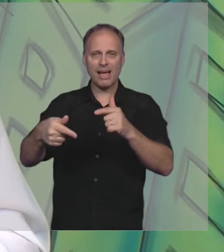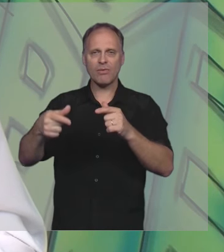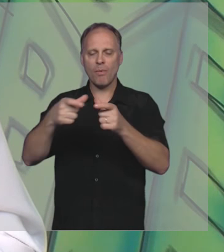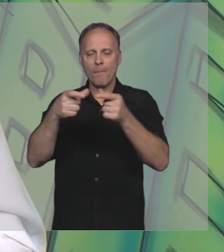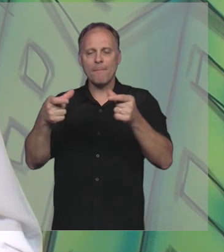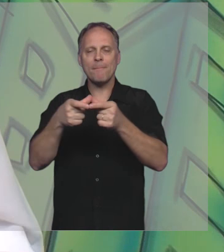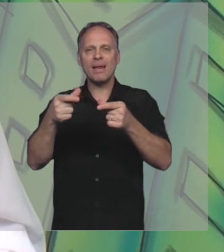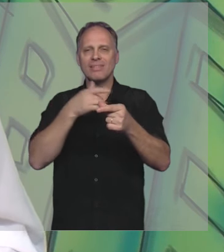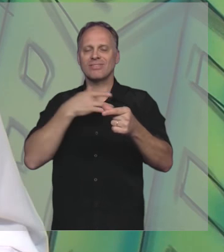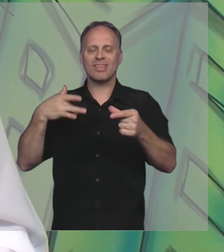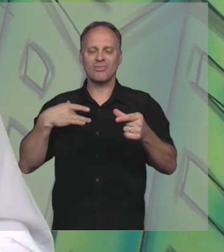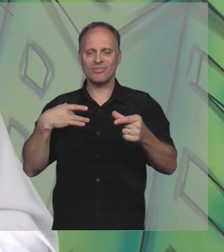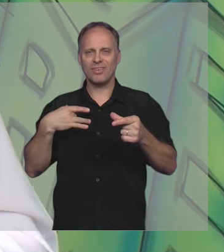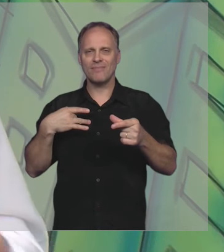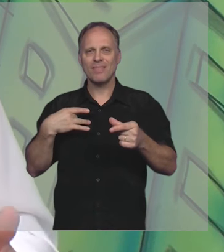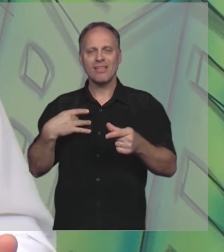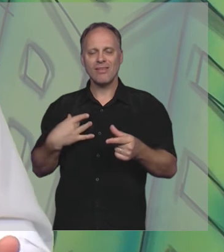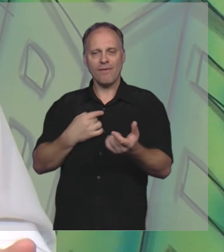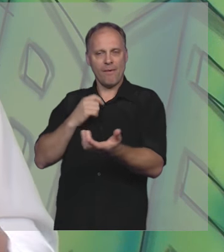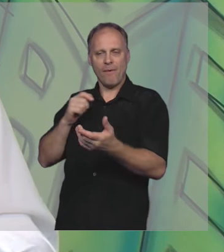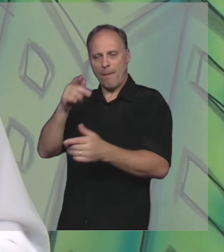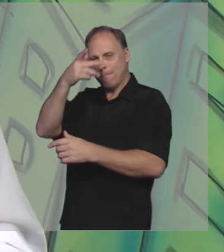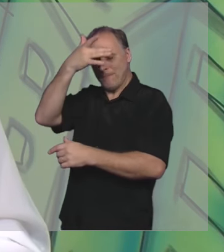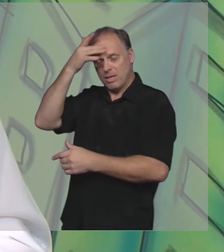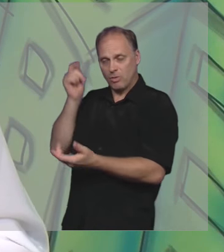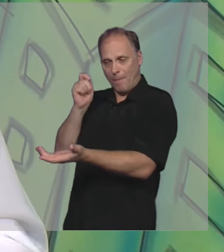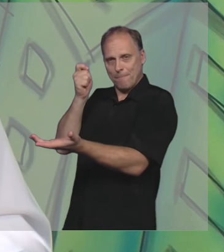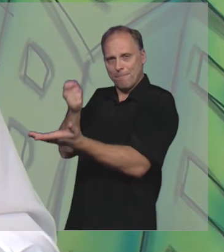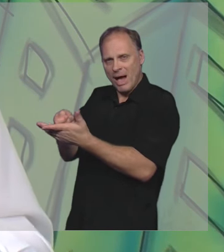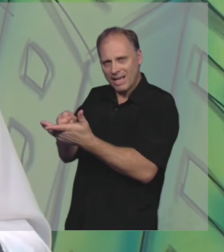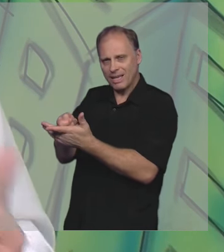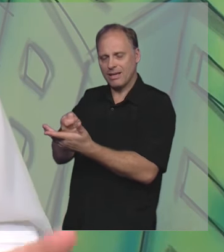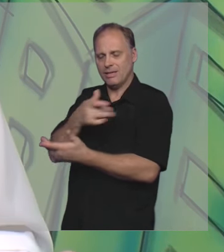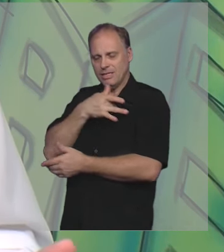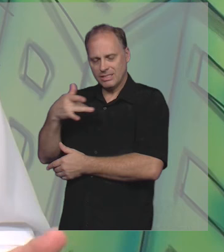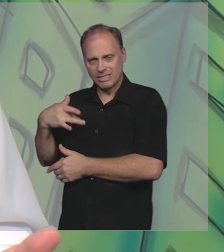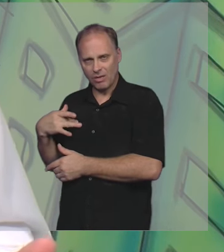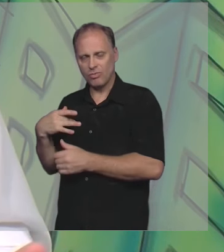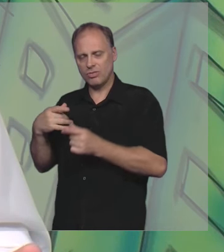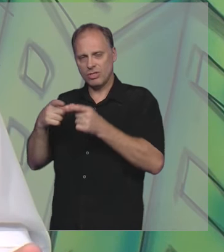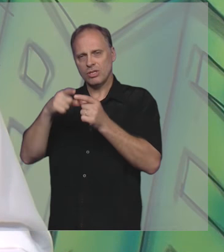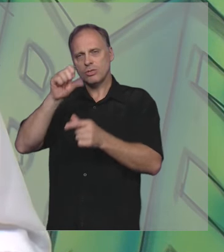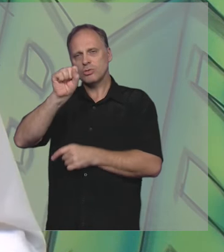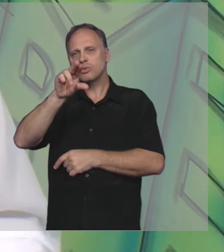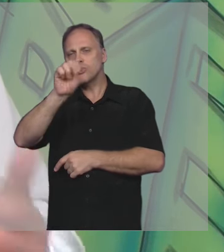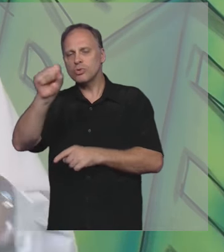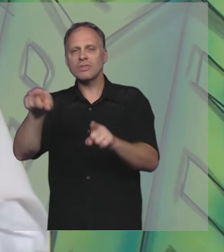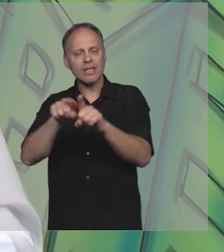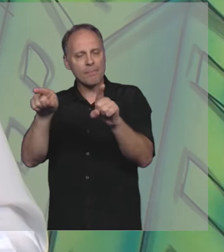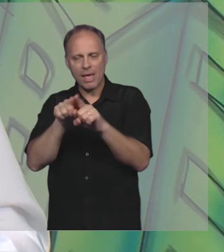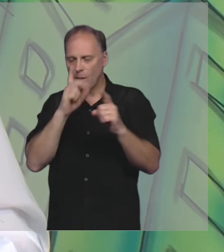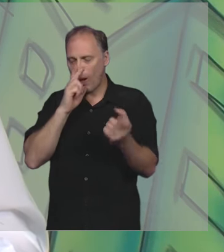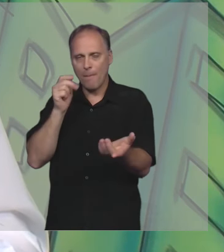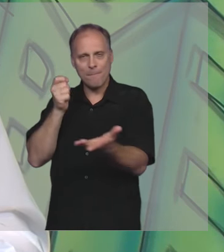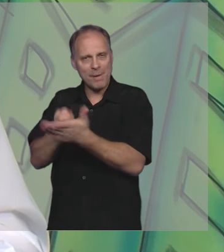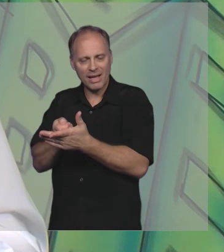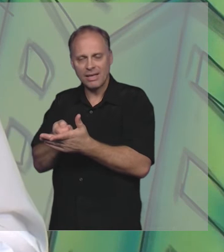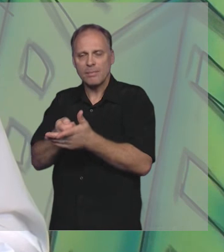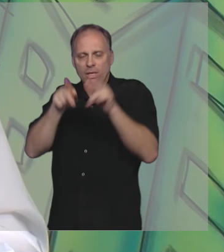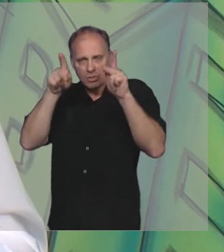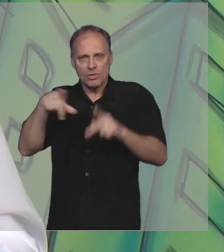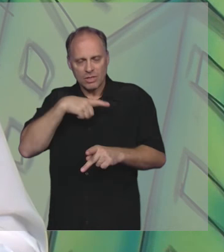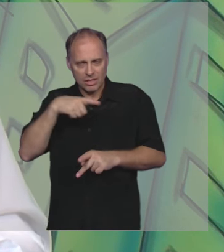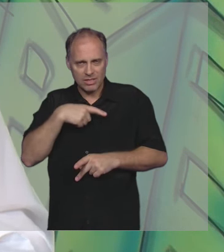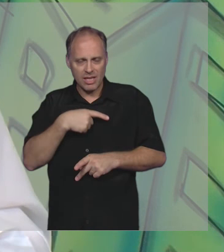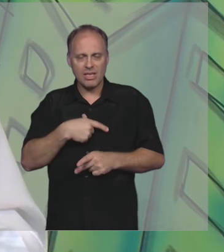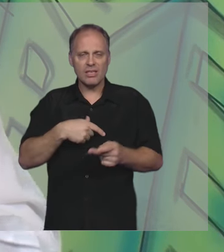plano de saúde. O que seria isso? Cobrar do plano de saúde o atendimento do SUS. Então, pessoas que têm plano de saúde, que são